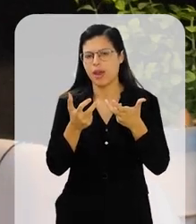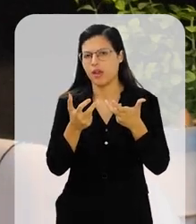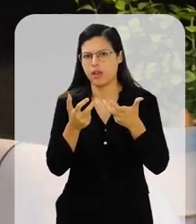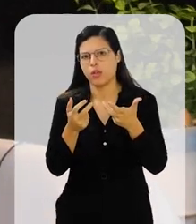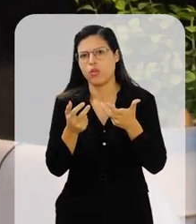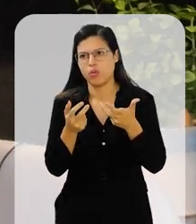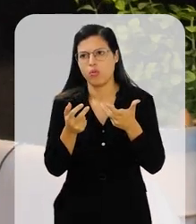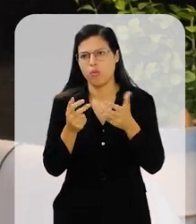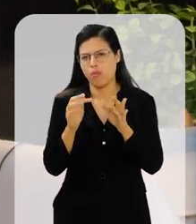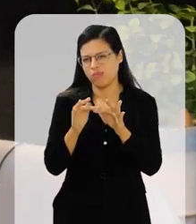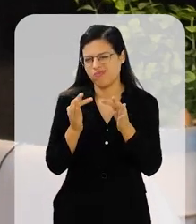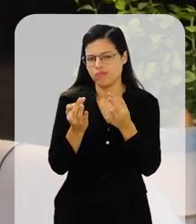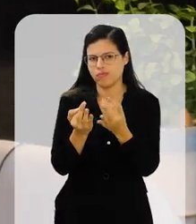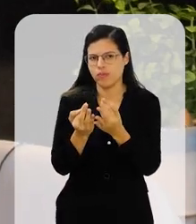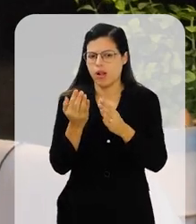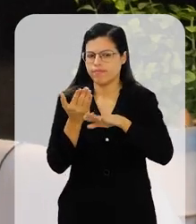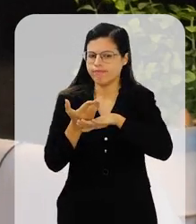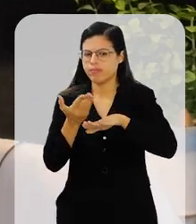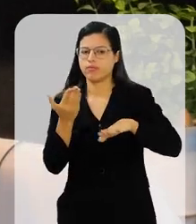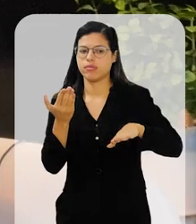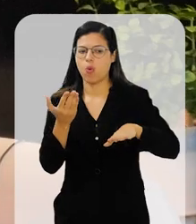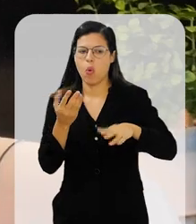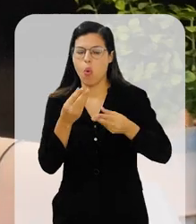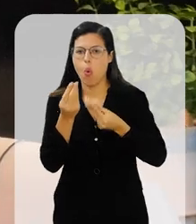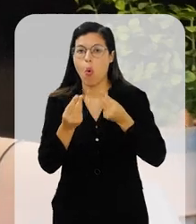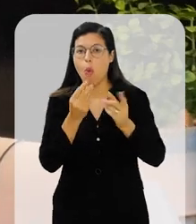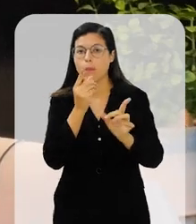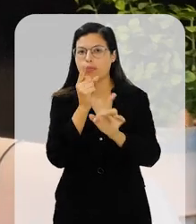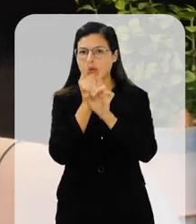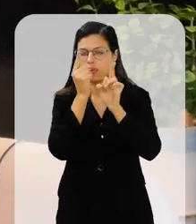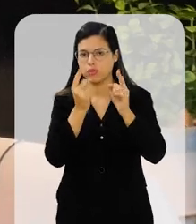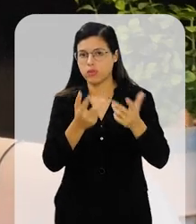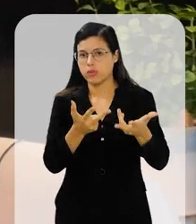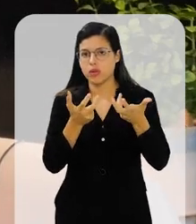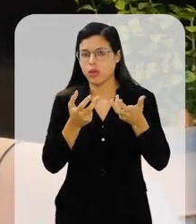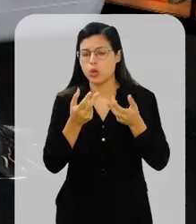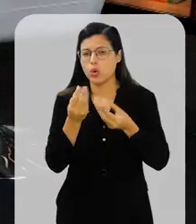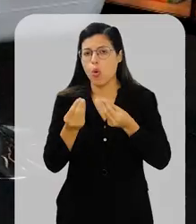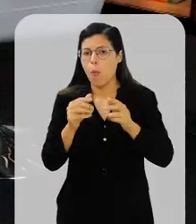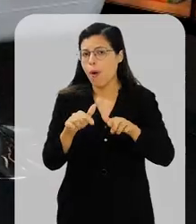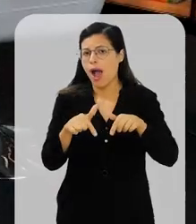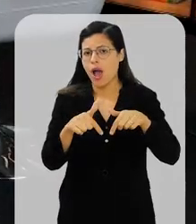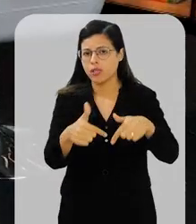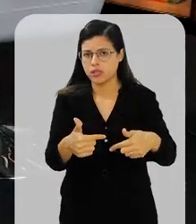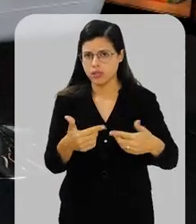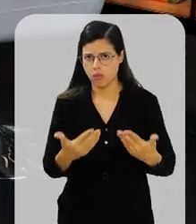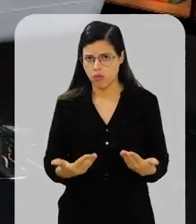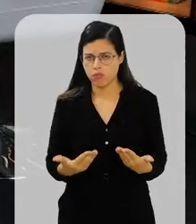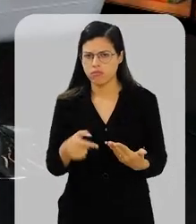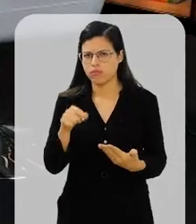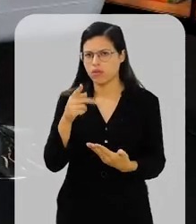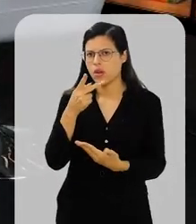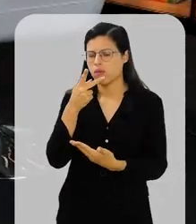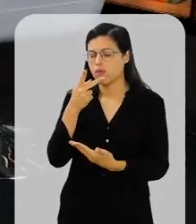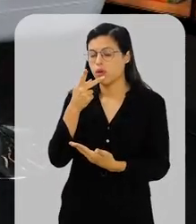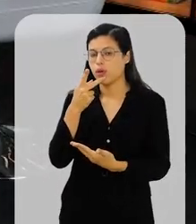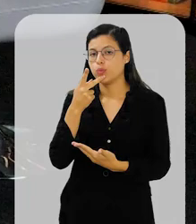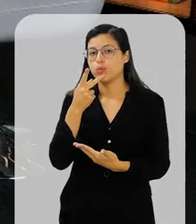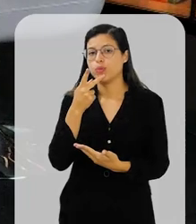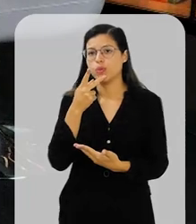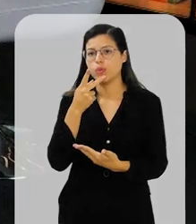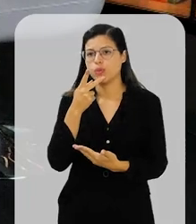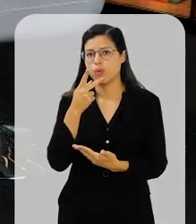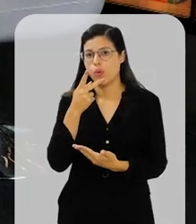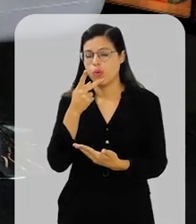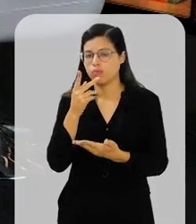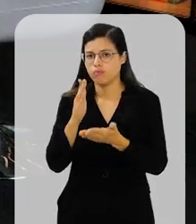um parente mais distante, como identificar e que a gente possa abordar? Por exemplo, a senhora citou alguns